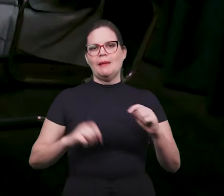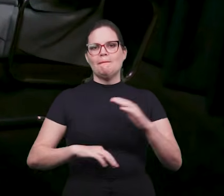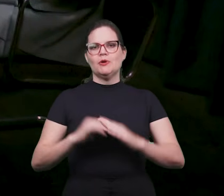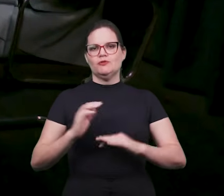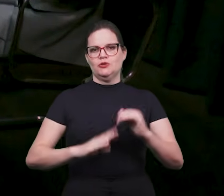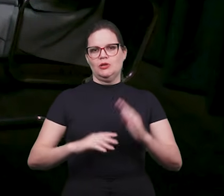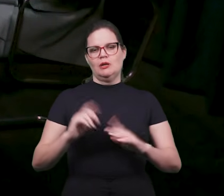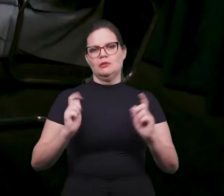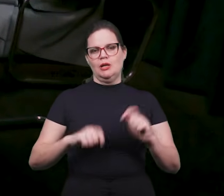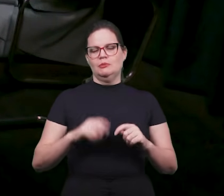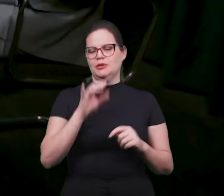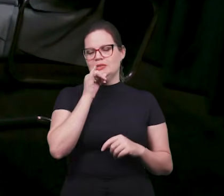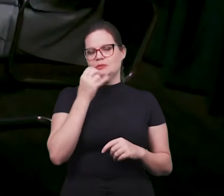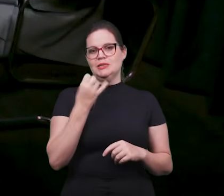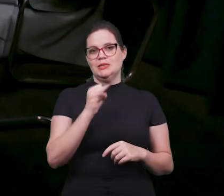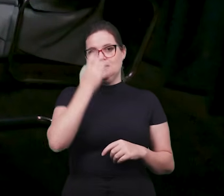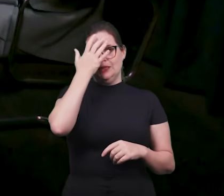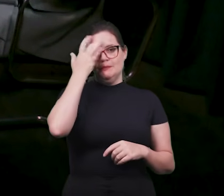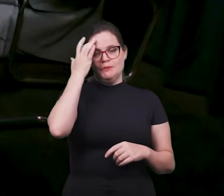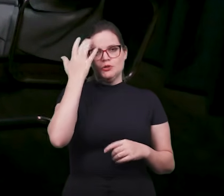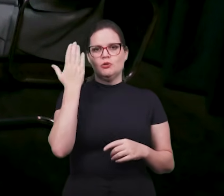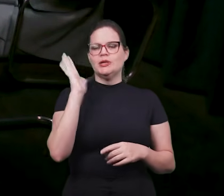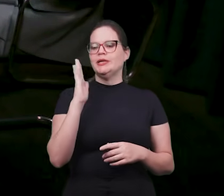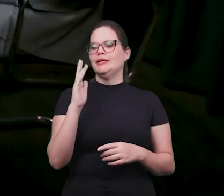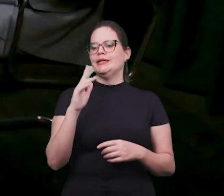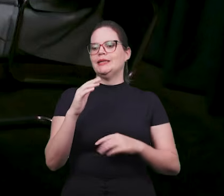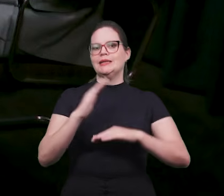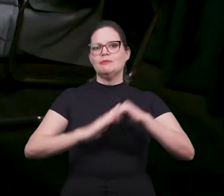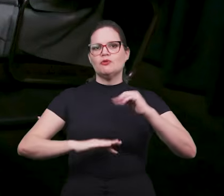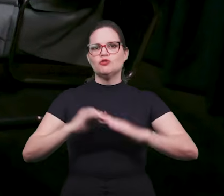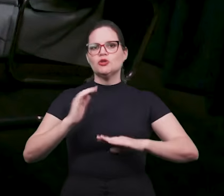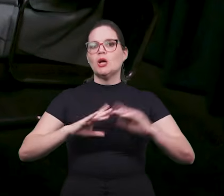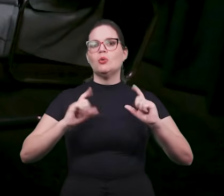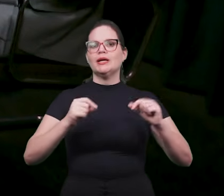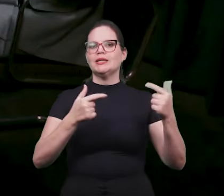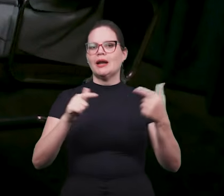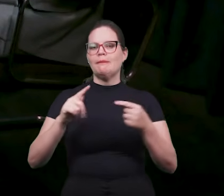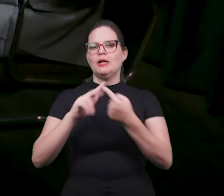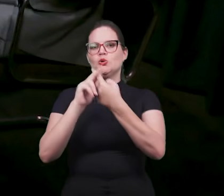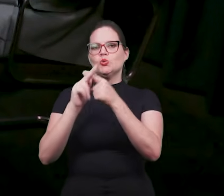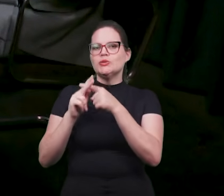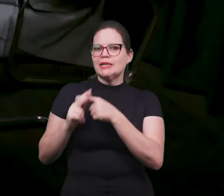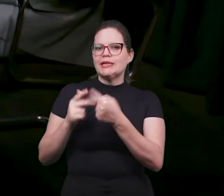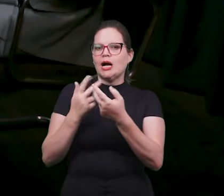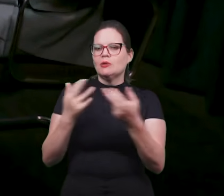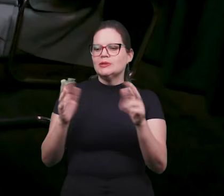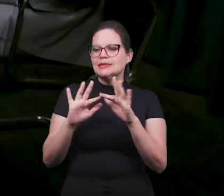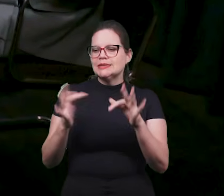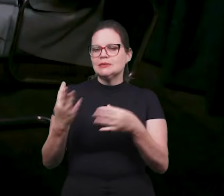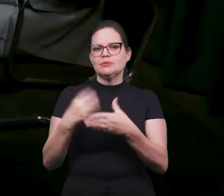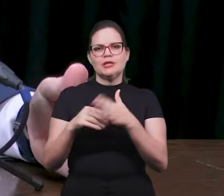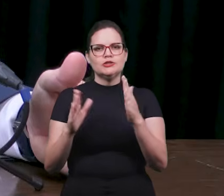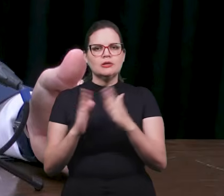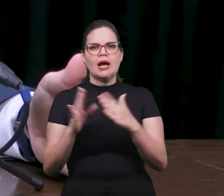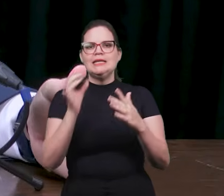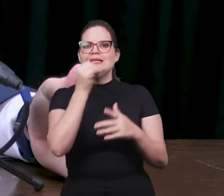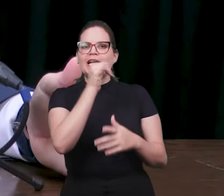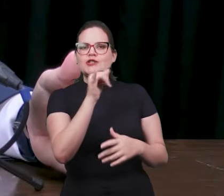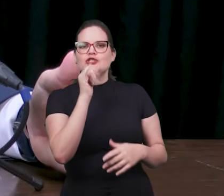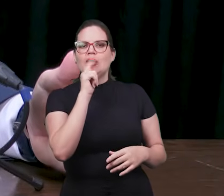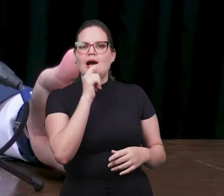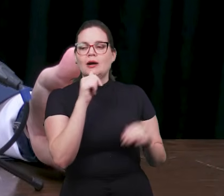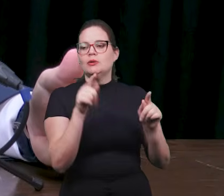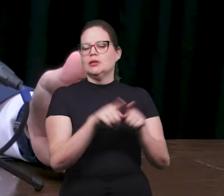né? Aquela pessoa que trabalha com pequenos reparos, né? Marido de aluguel, também profissionais liberais, né? Que trabalham